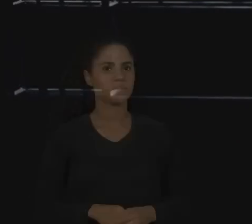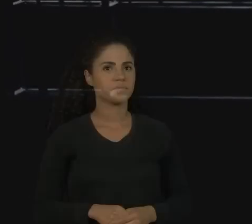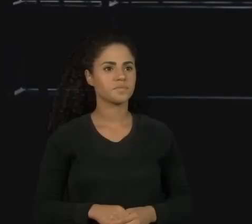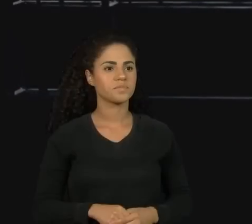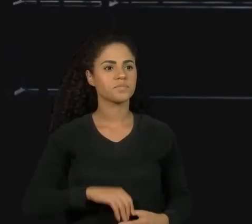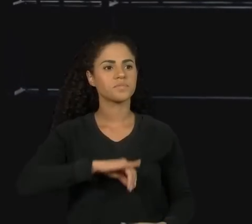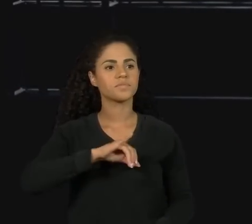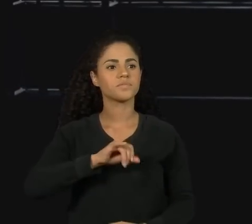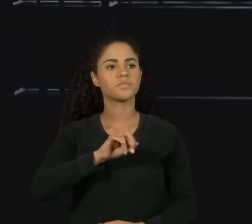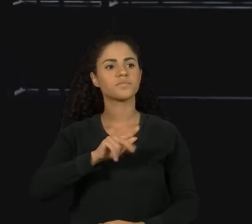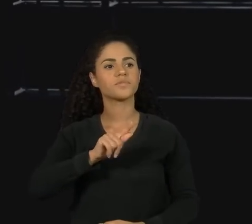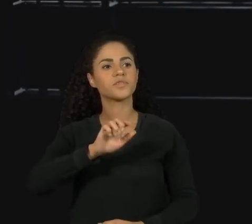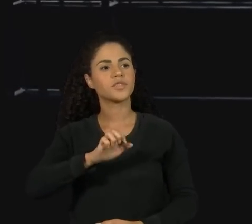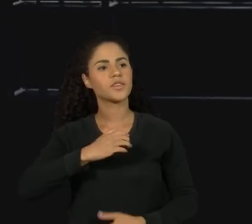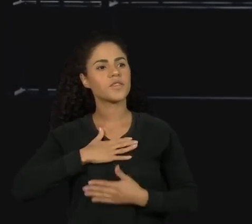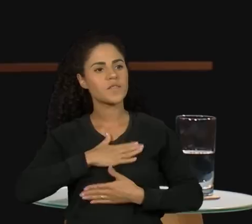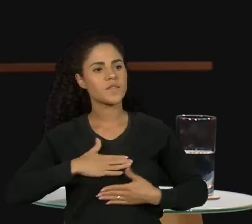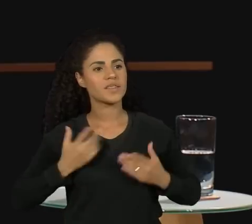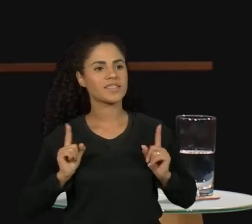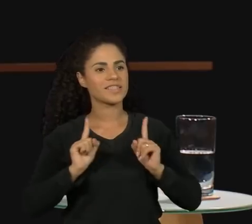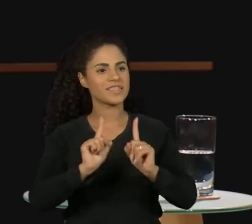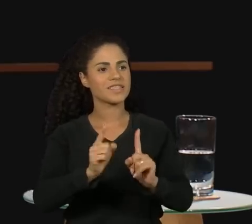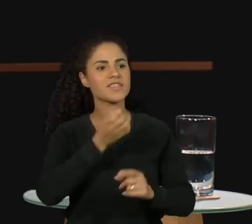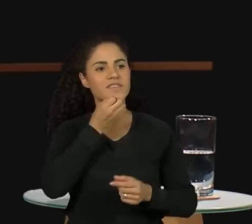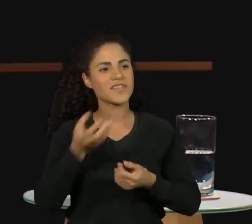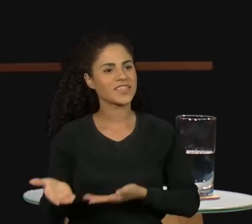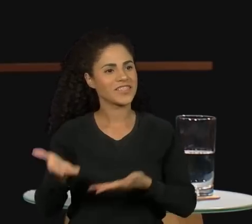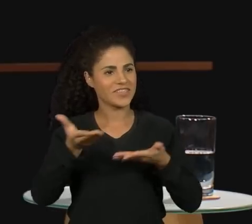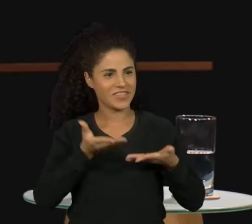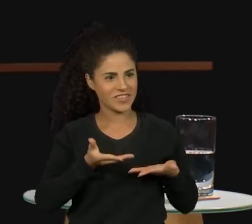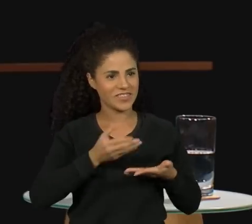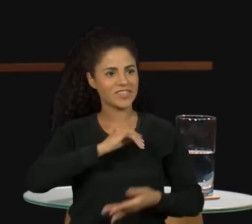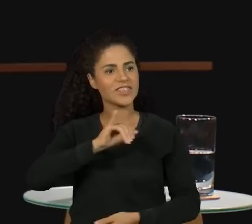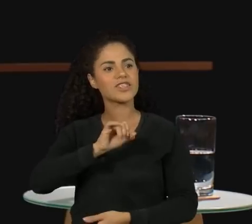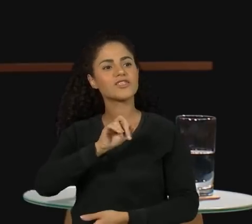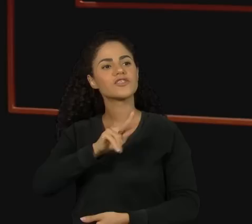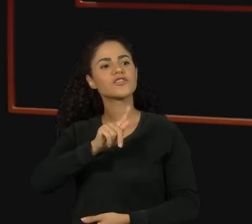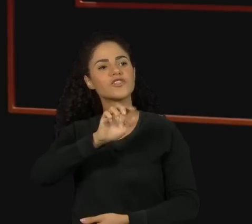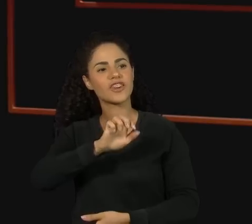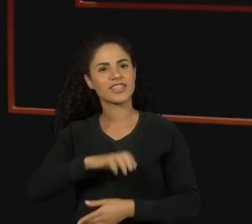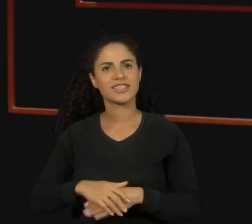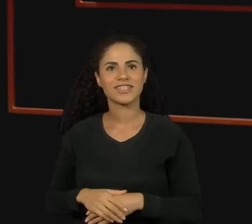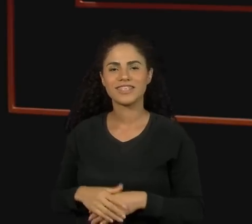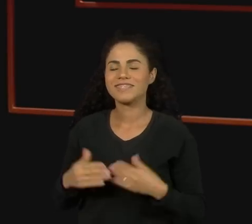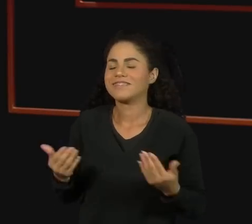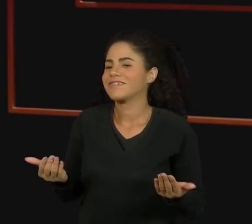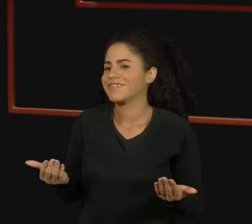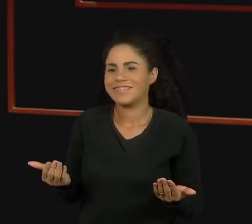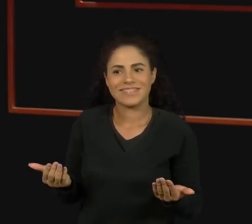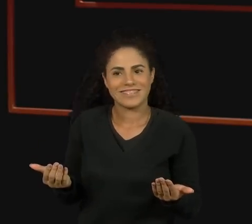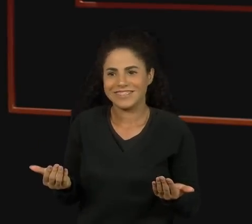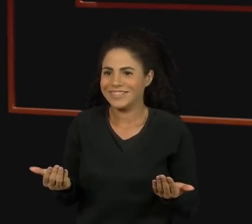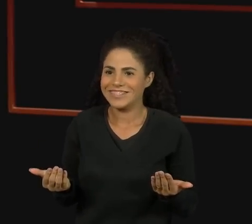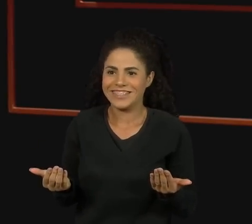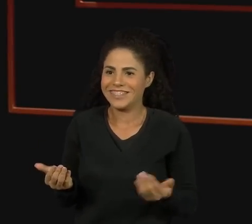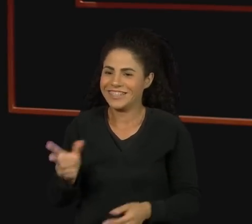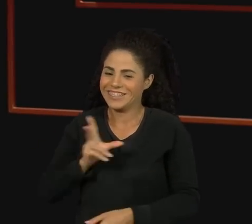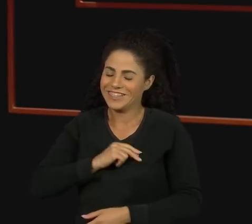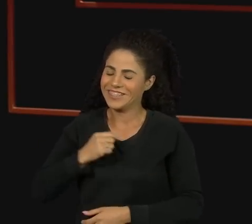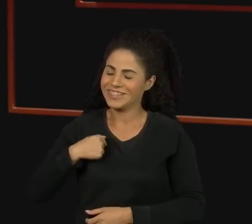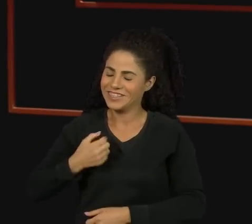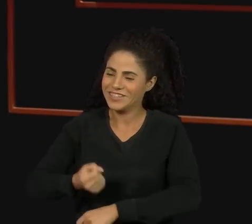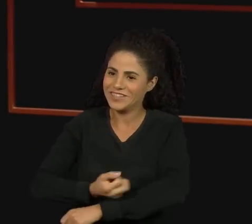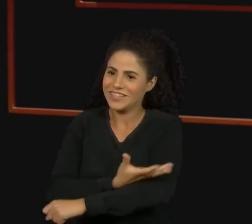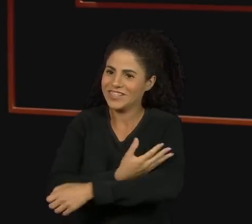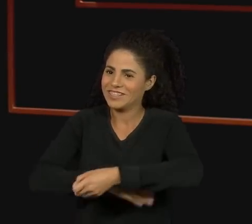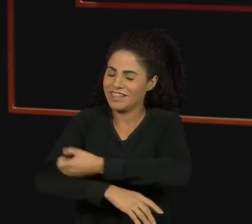Farjala, é um prazer te receber no Persona. Seja muito bem-vindo, Jorge Farjala. Gente, que isso, eu que tenho que agradecer.